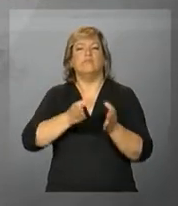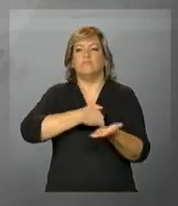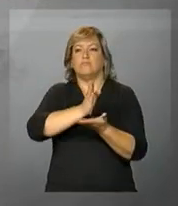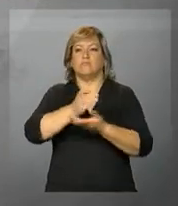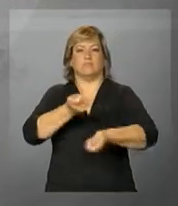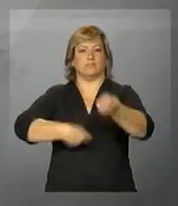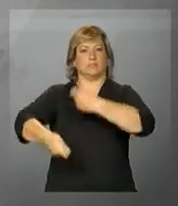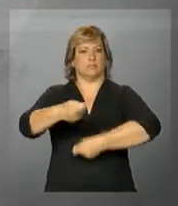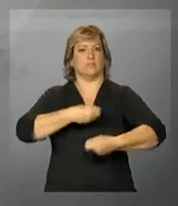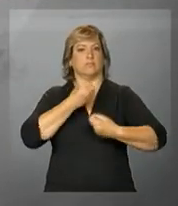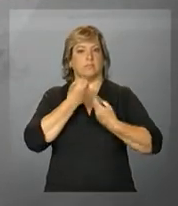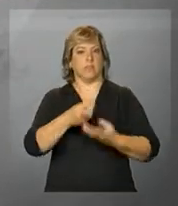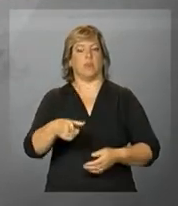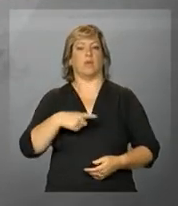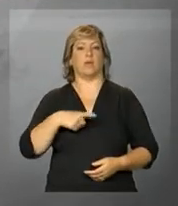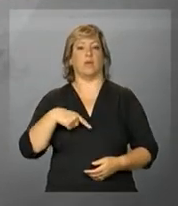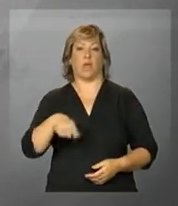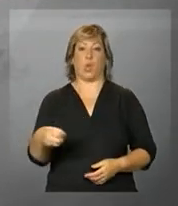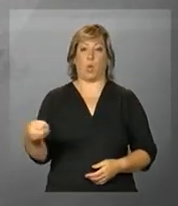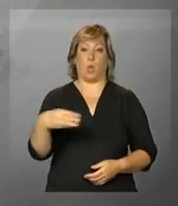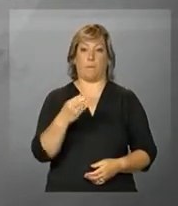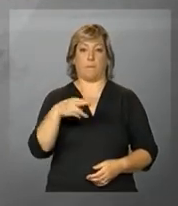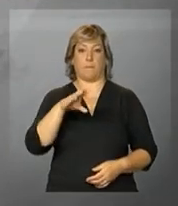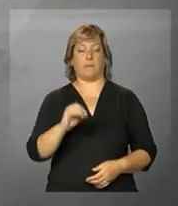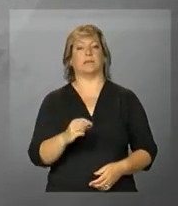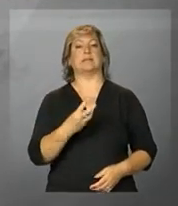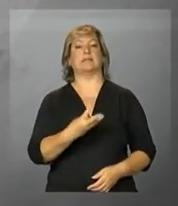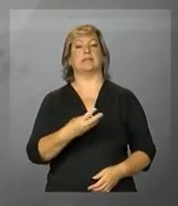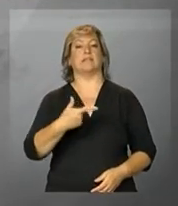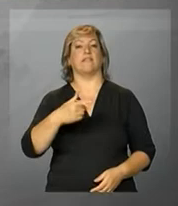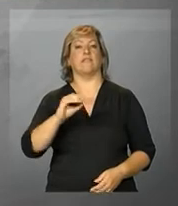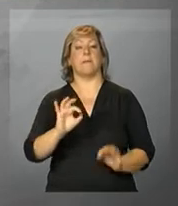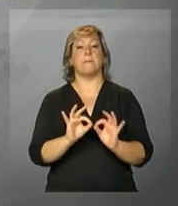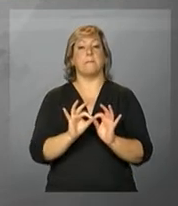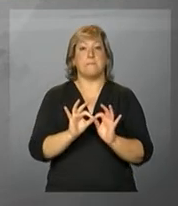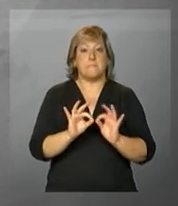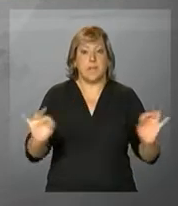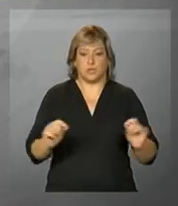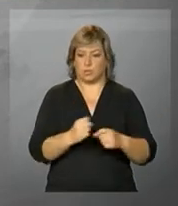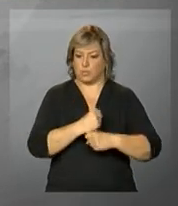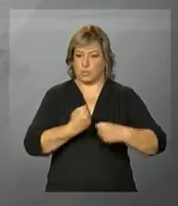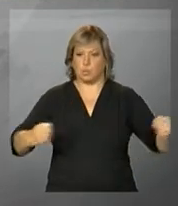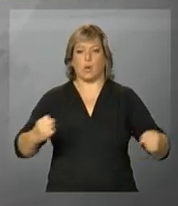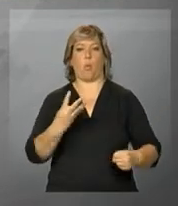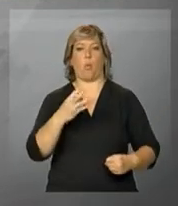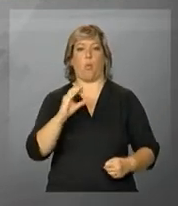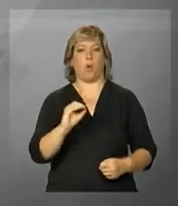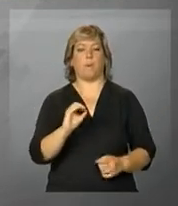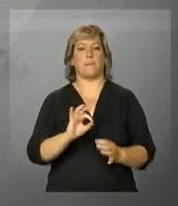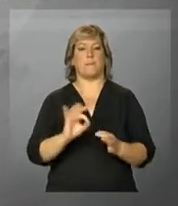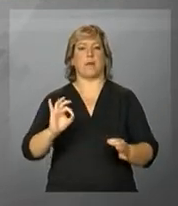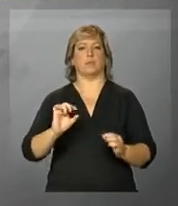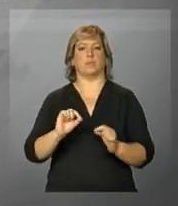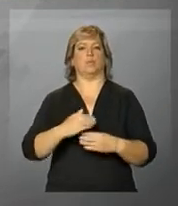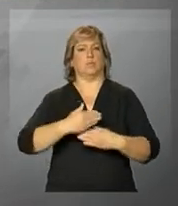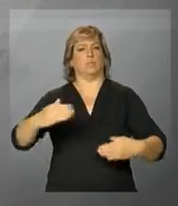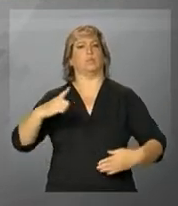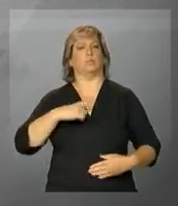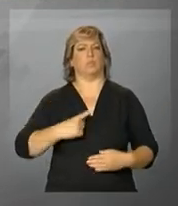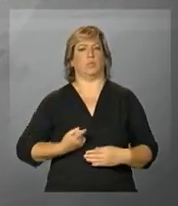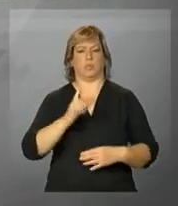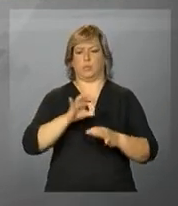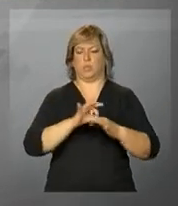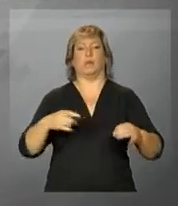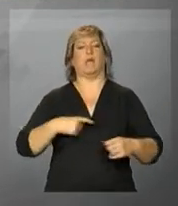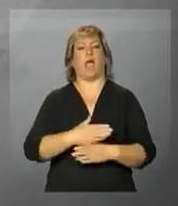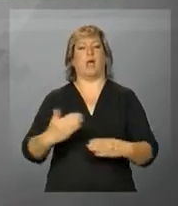a movimentação de cargas. O novo berço, com 320 metros de comprimento por 40 metros de largura, vai aumentar em